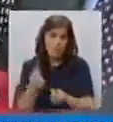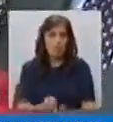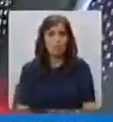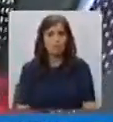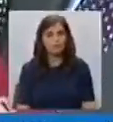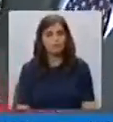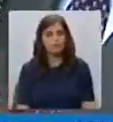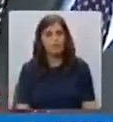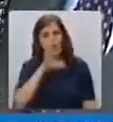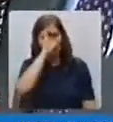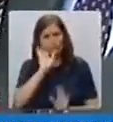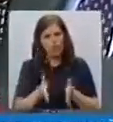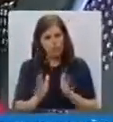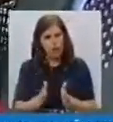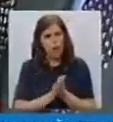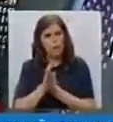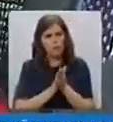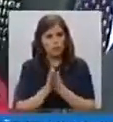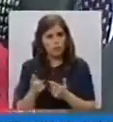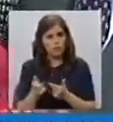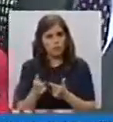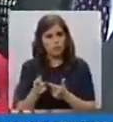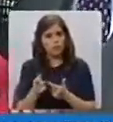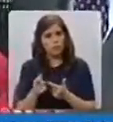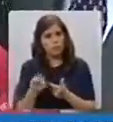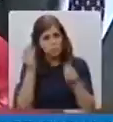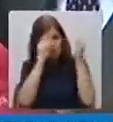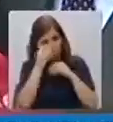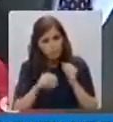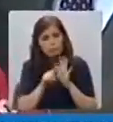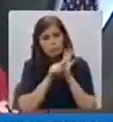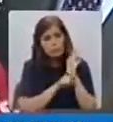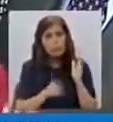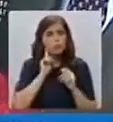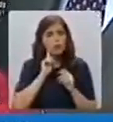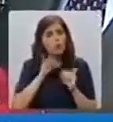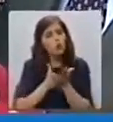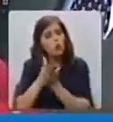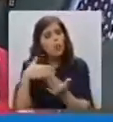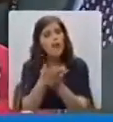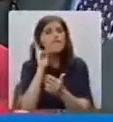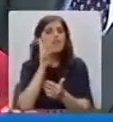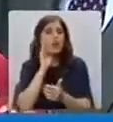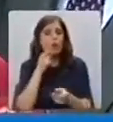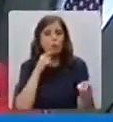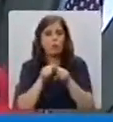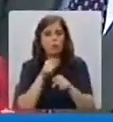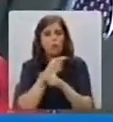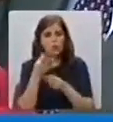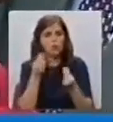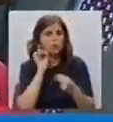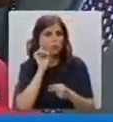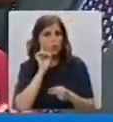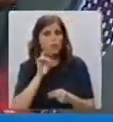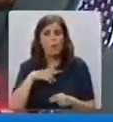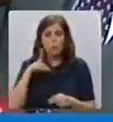O governo já adotou medidas muito importantes no sentido de continuar a valorizar essa política, porque ela tem sido muito importante para o país em termos